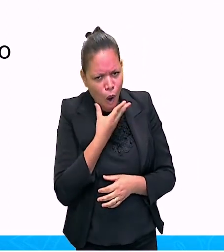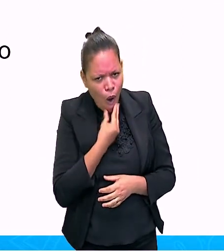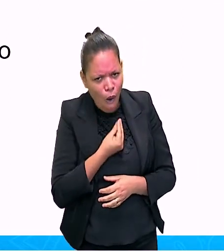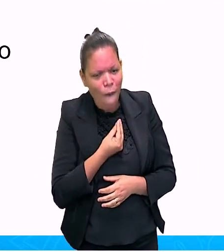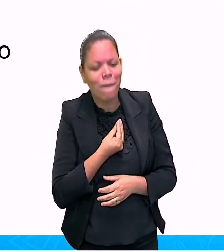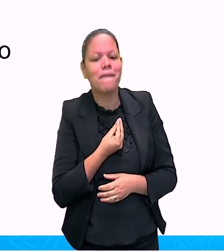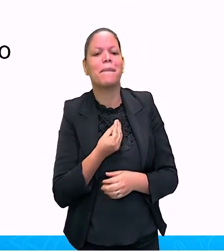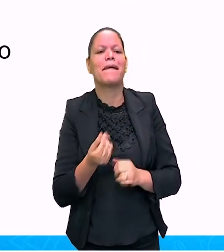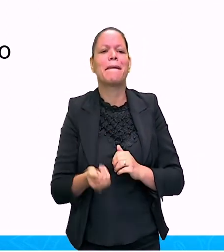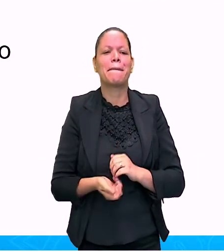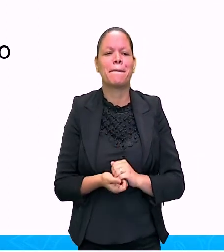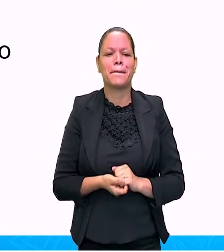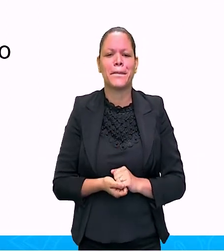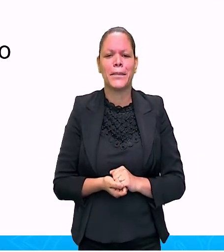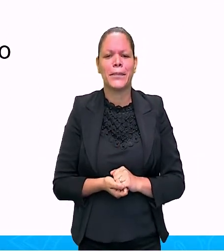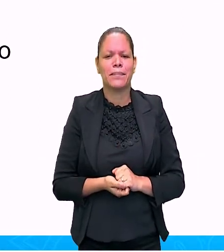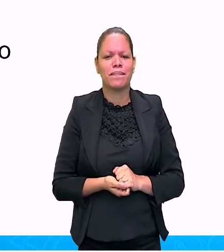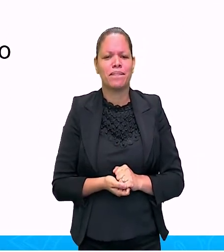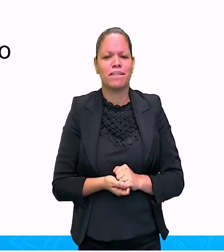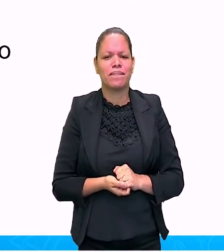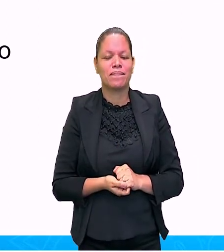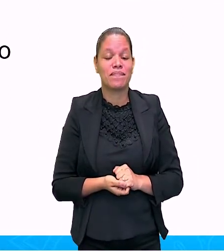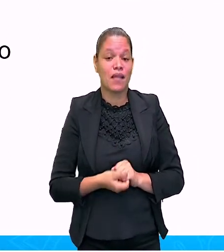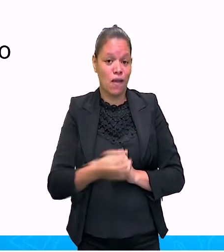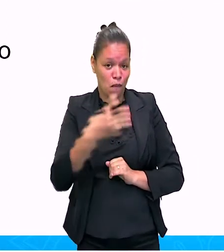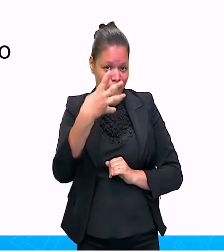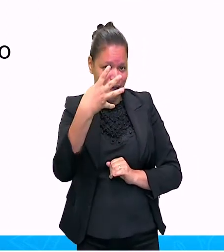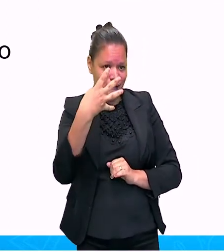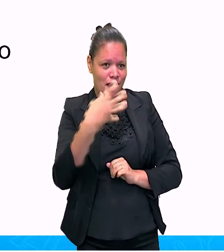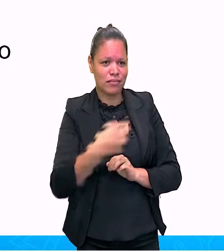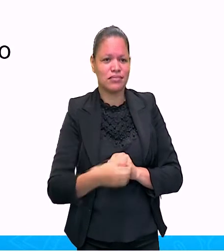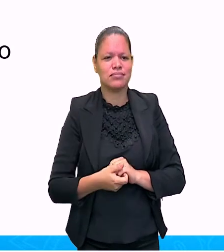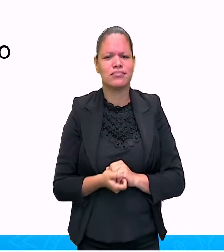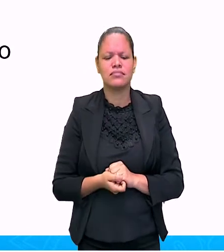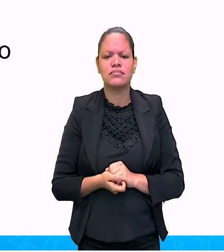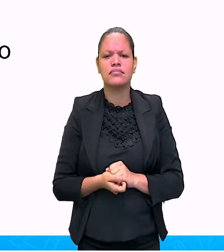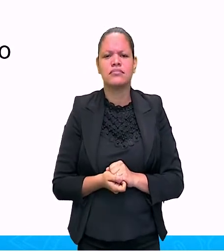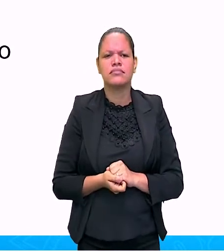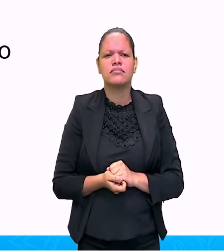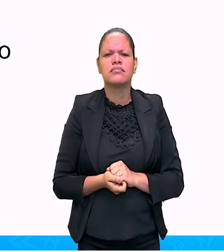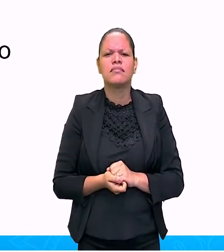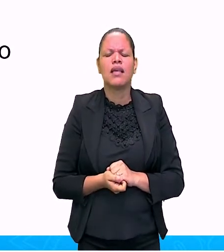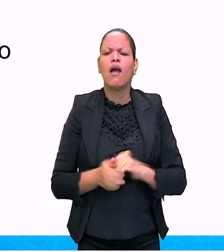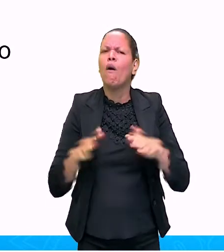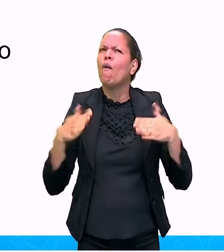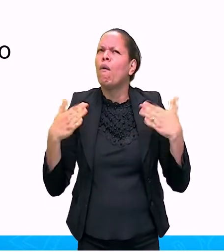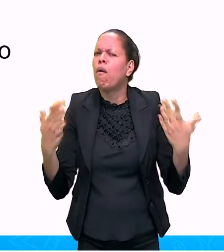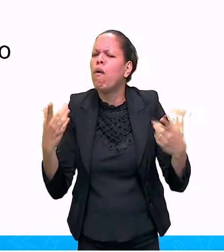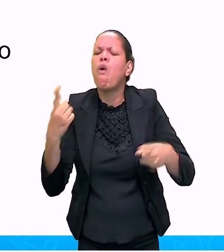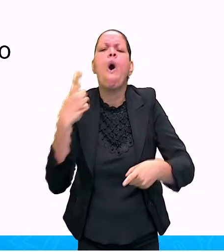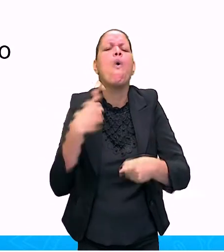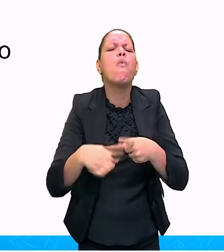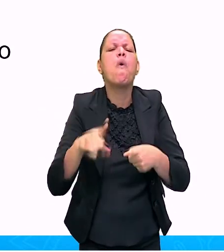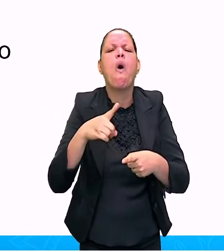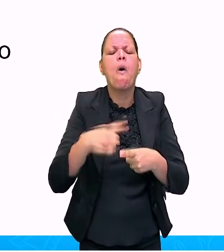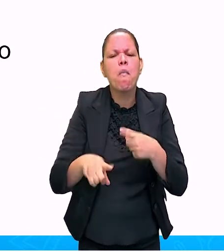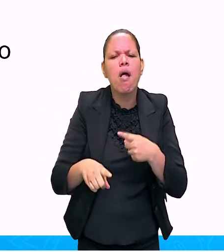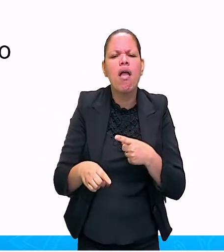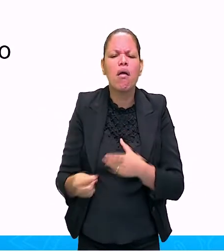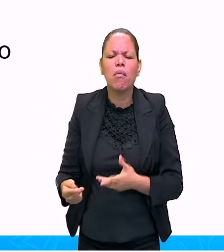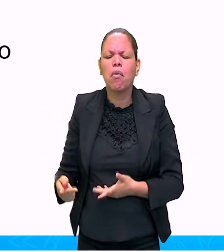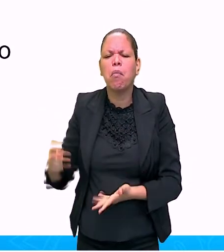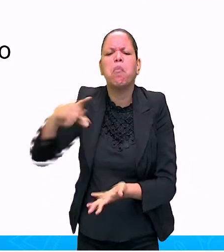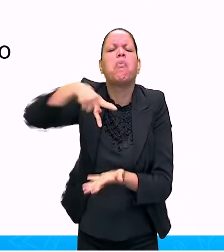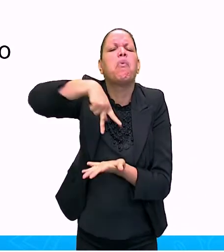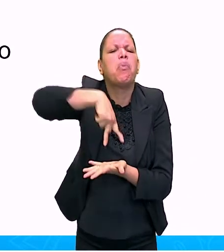as estrelas. 4. Que problema o protagonista teve que